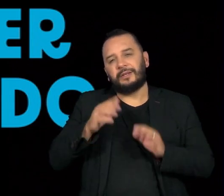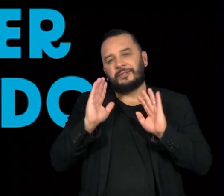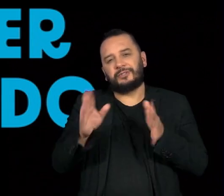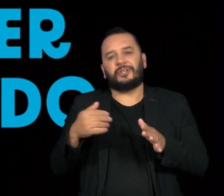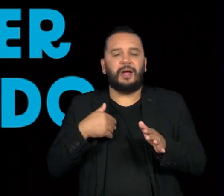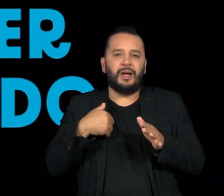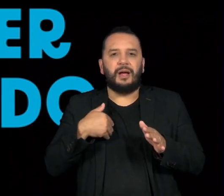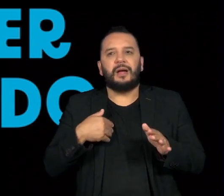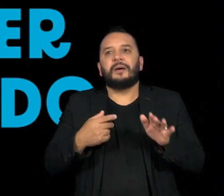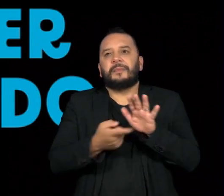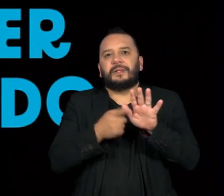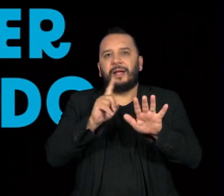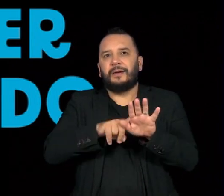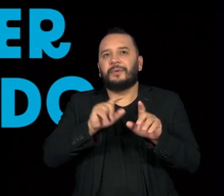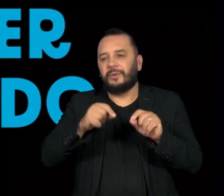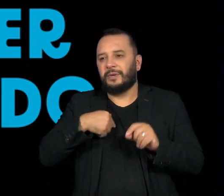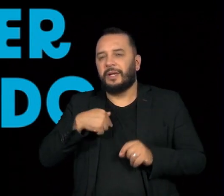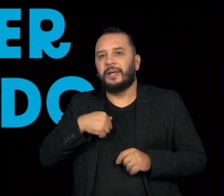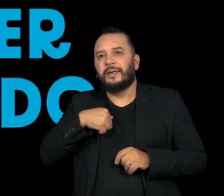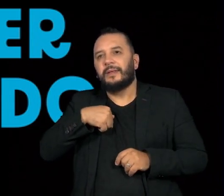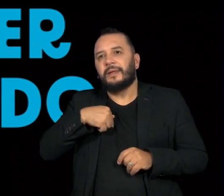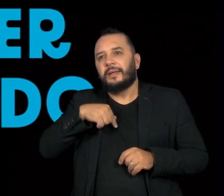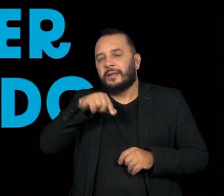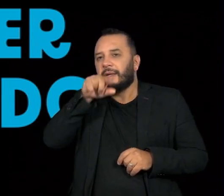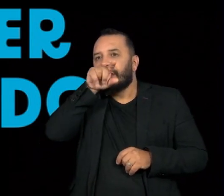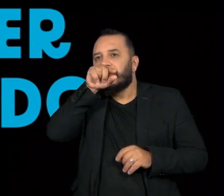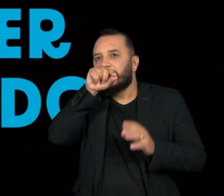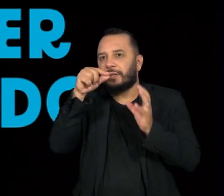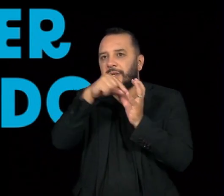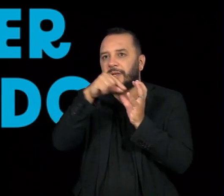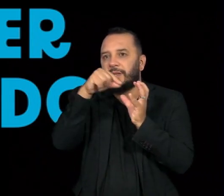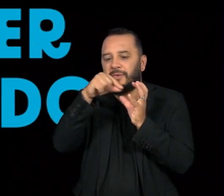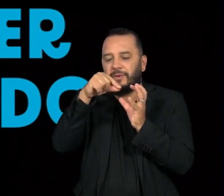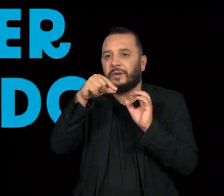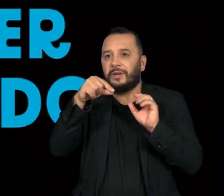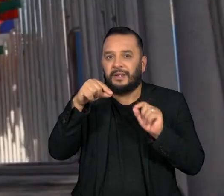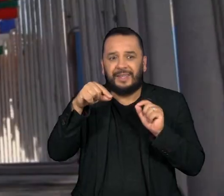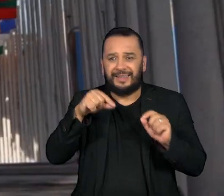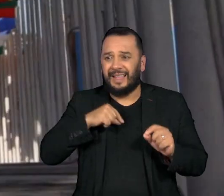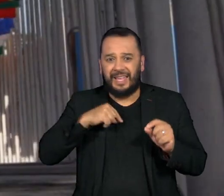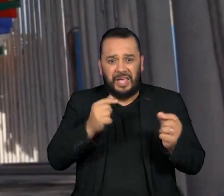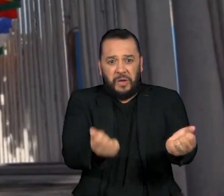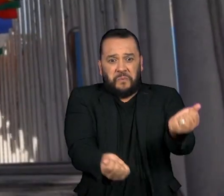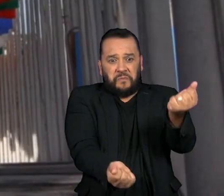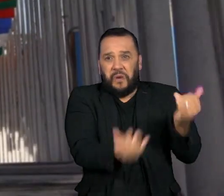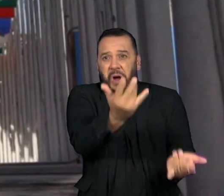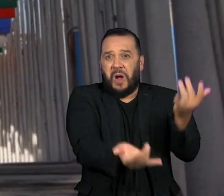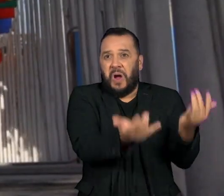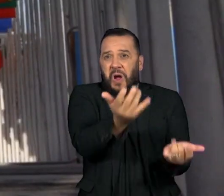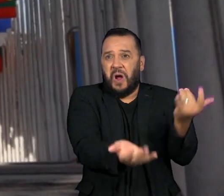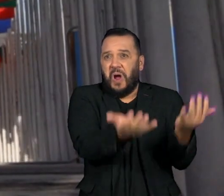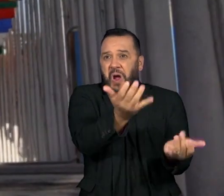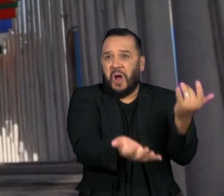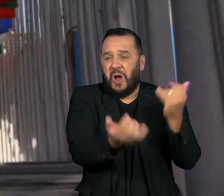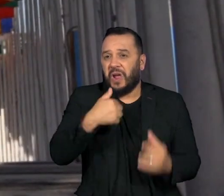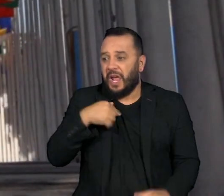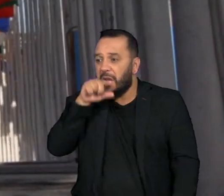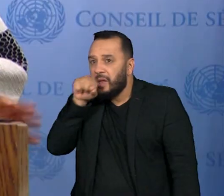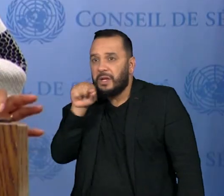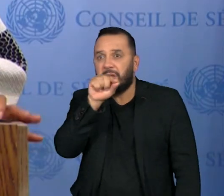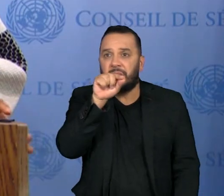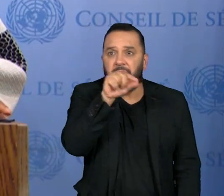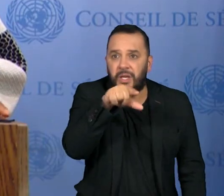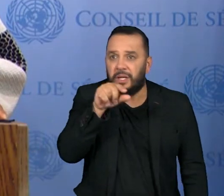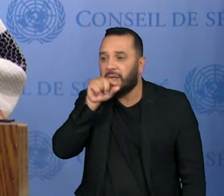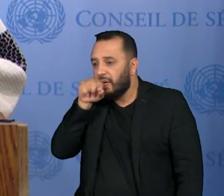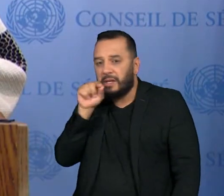beija-flor, que apaga o incêndio carregando gotas de água em seu bico, não é? Está mostrando ali. Então, a ONU diz, cada atitude sua, não importa qual